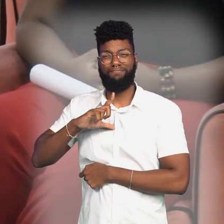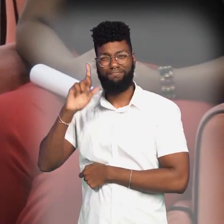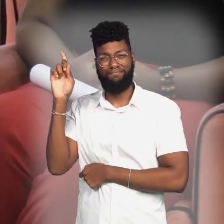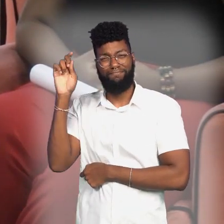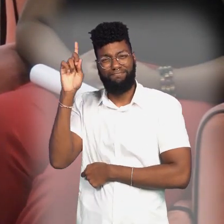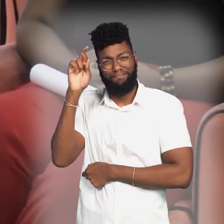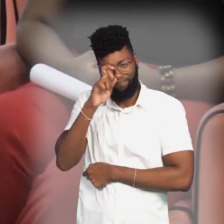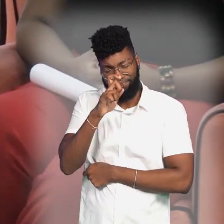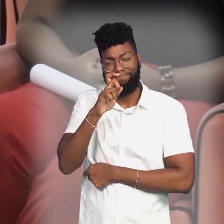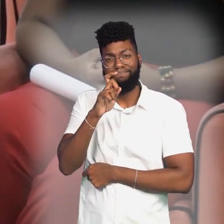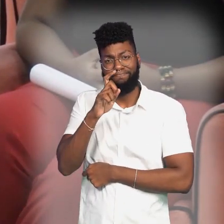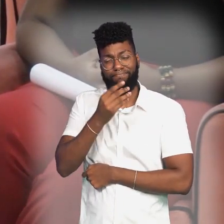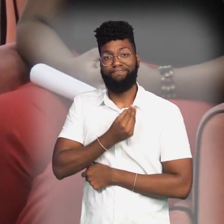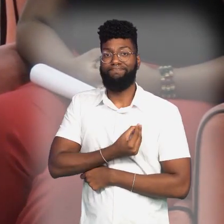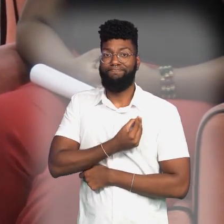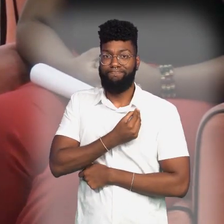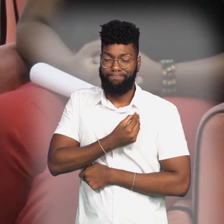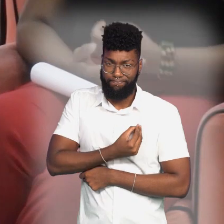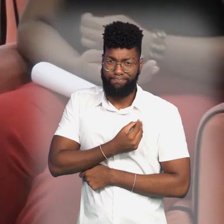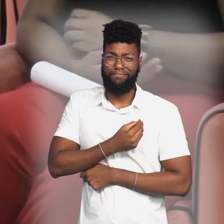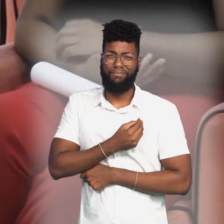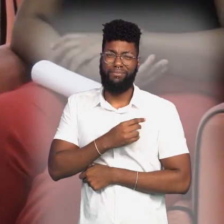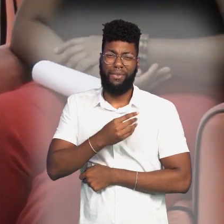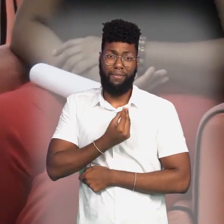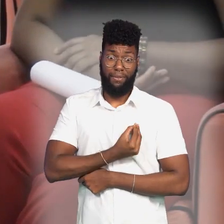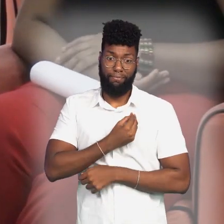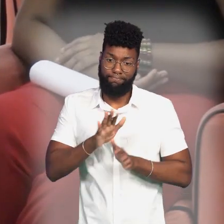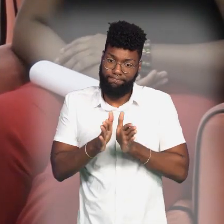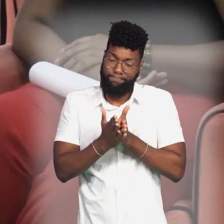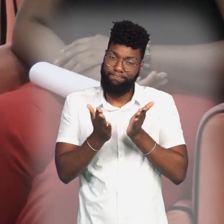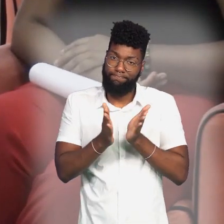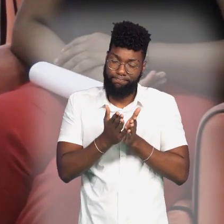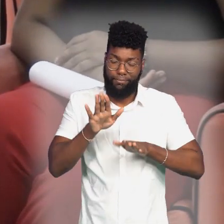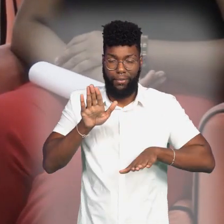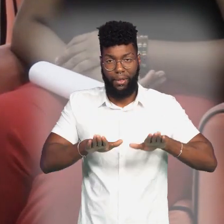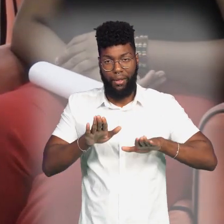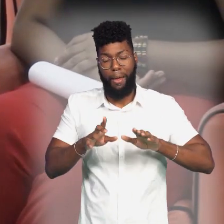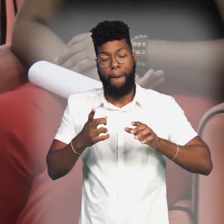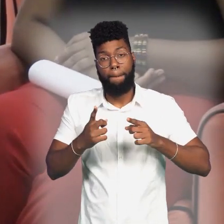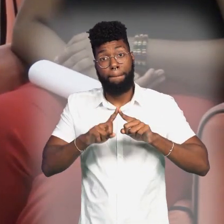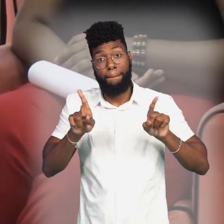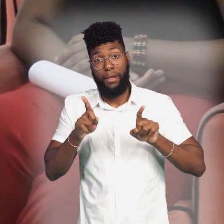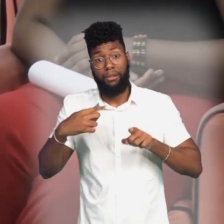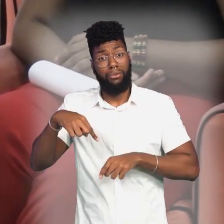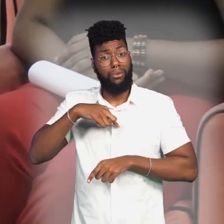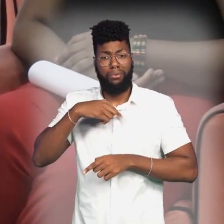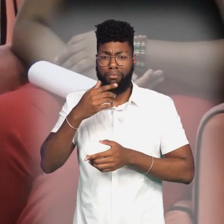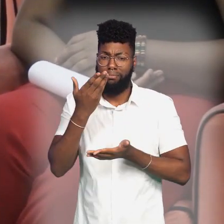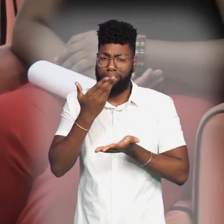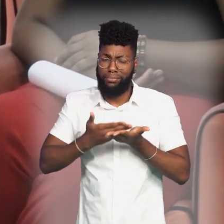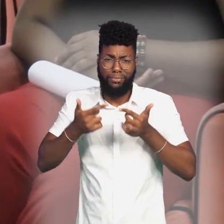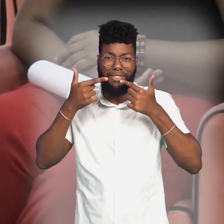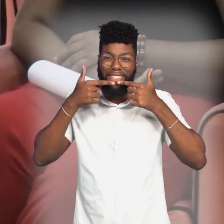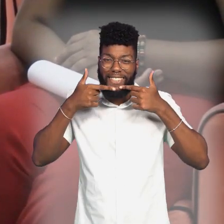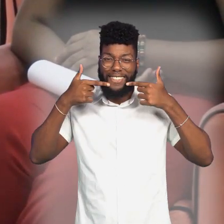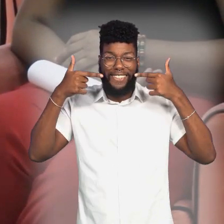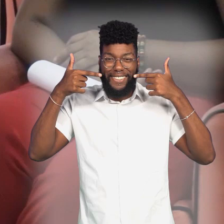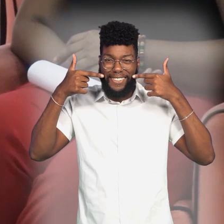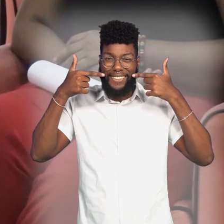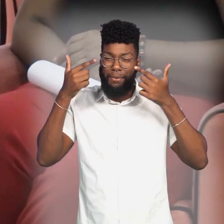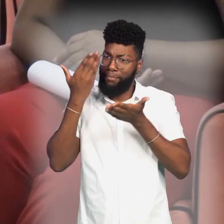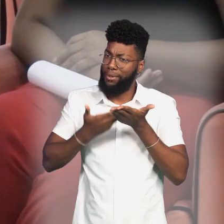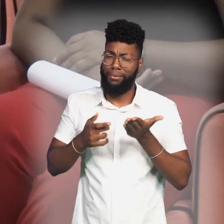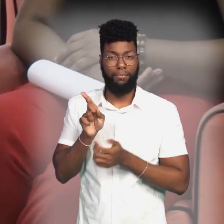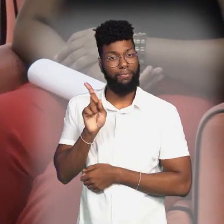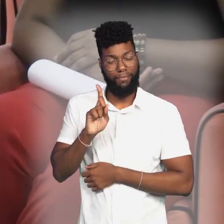nas condições precárias, a gente não perde o sorriso no rosto. E isso